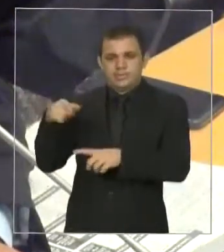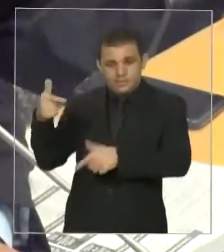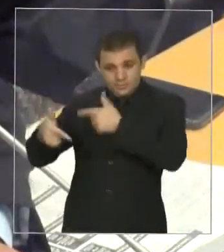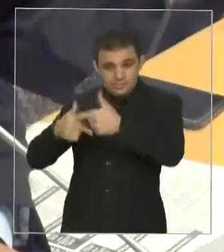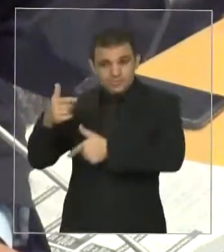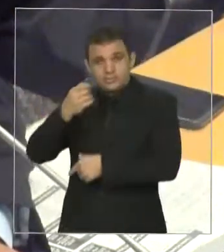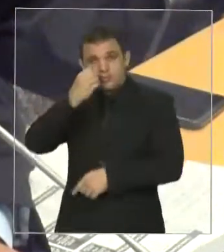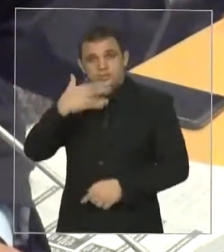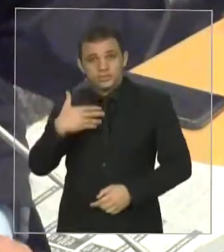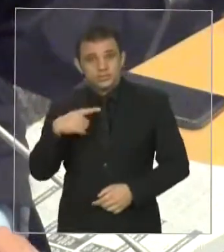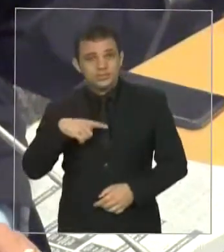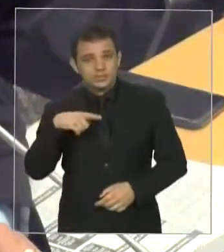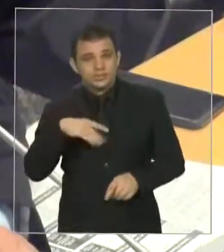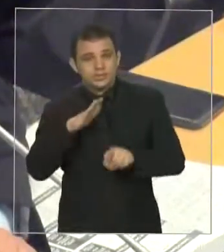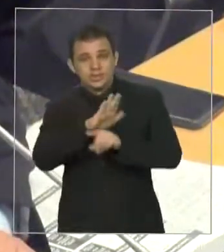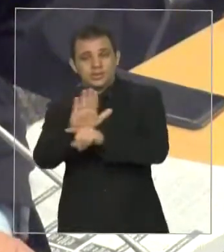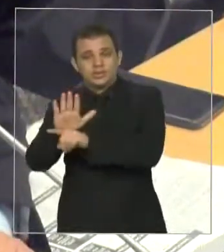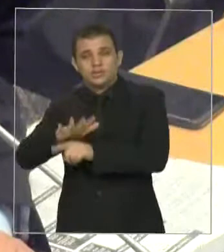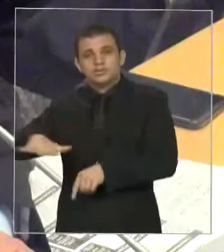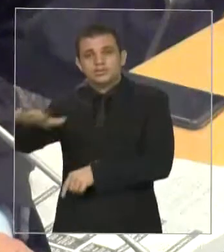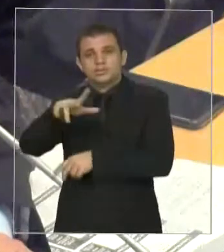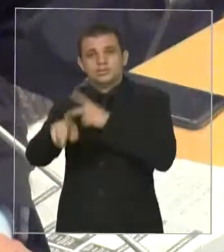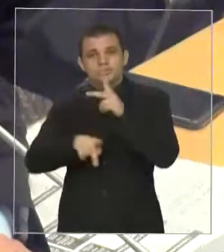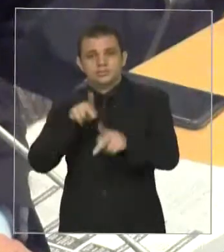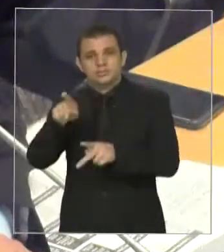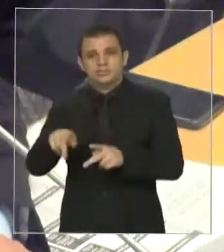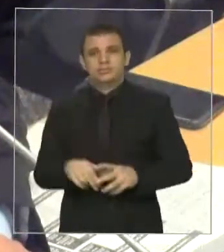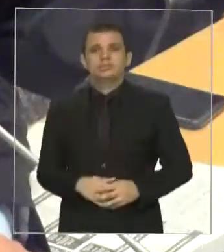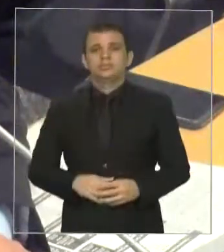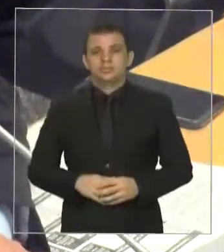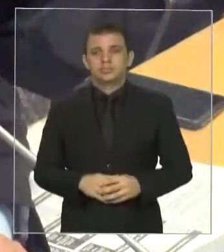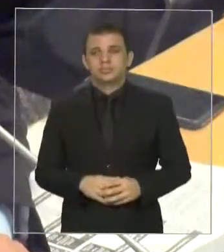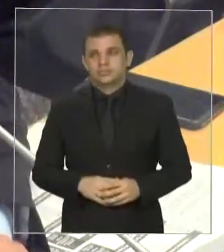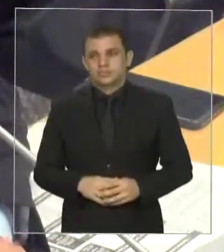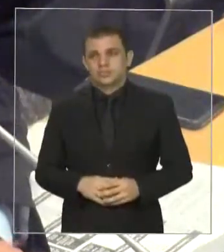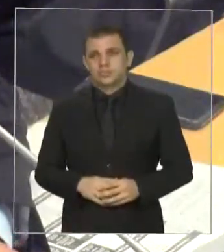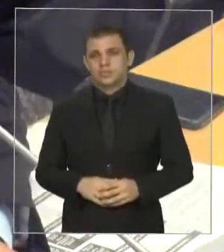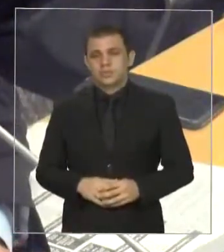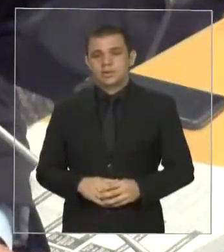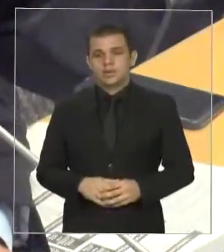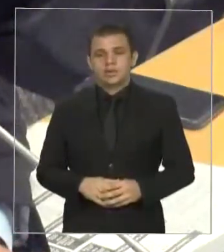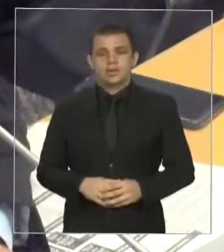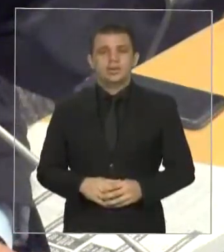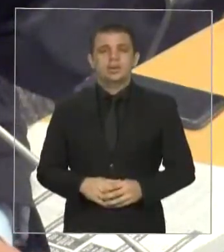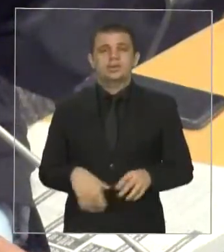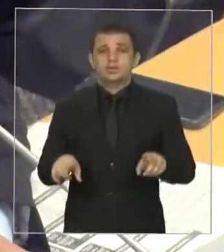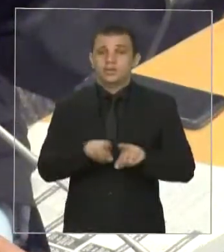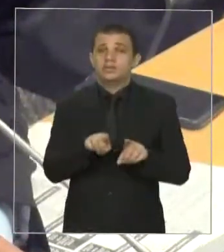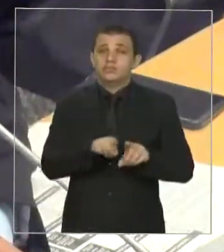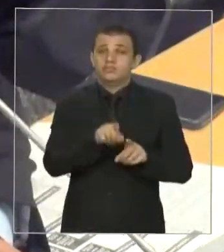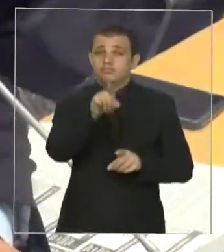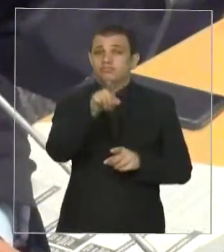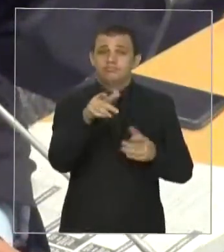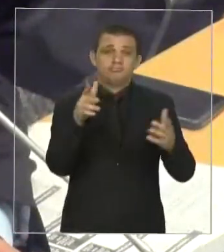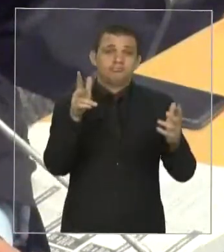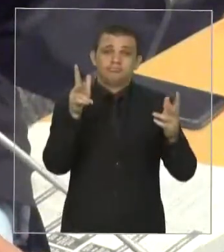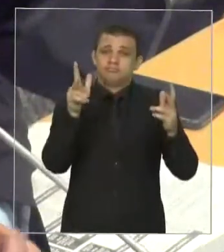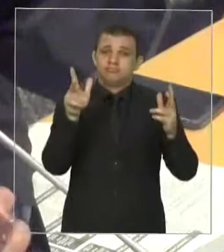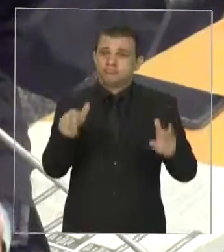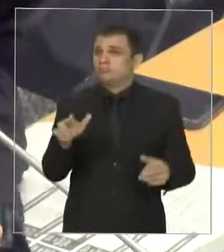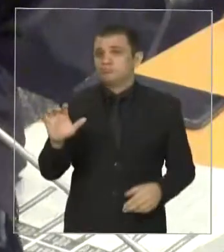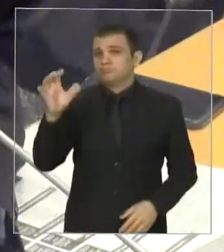sendo realizado para a população. Não diferente da situação. Por exemplo,